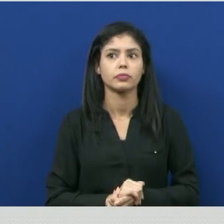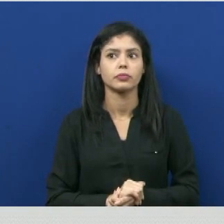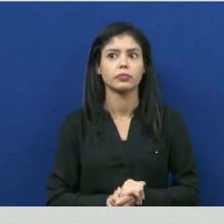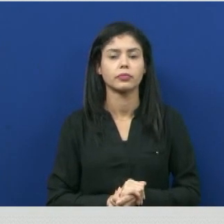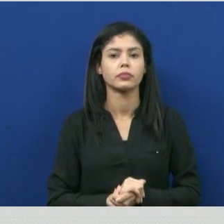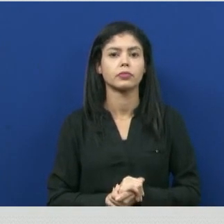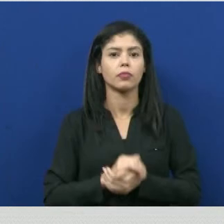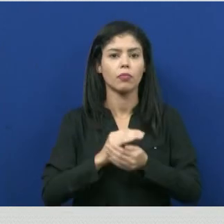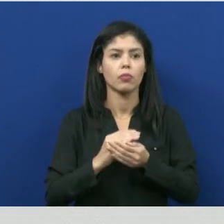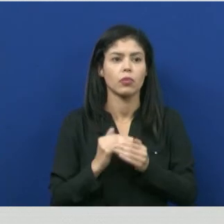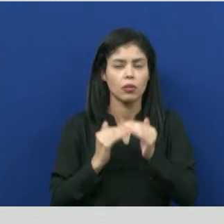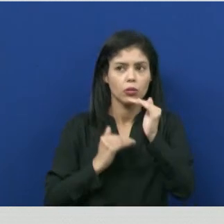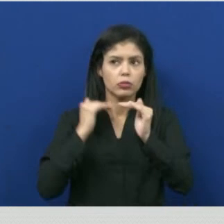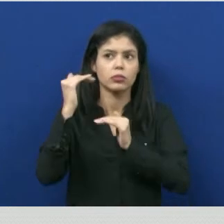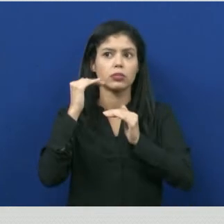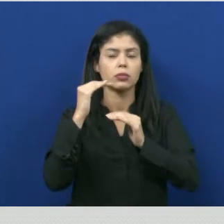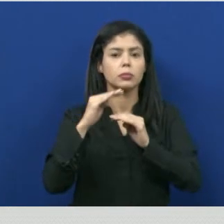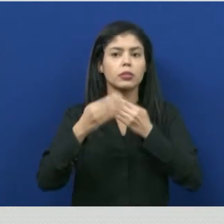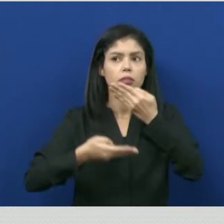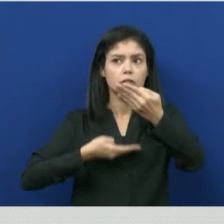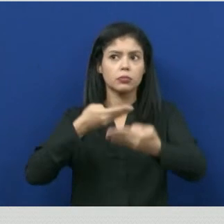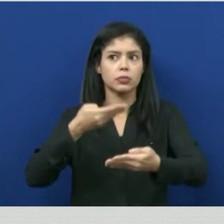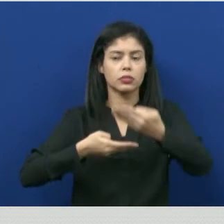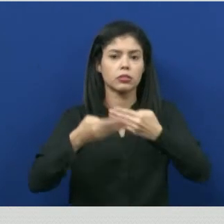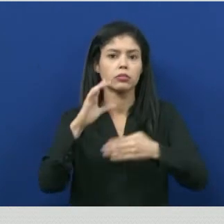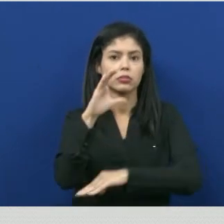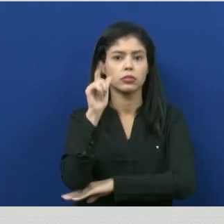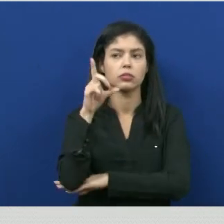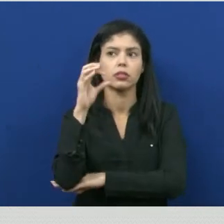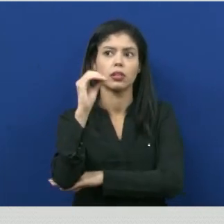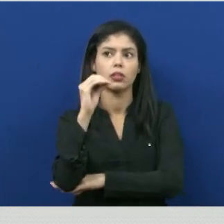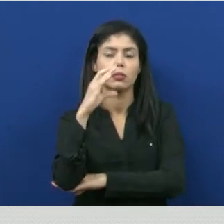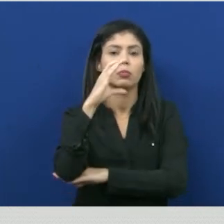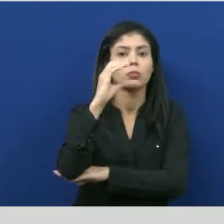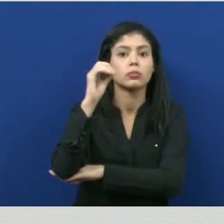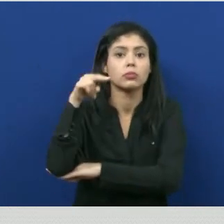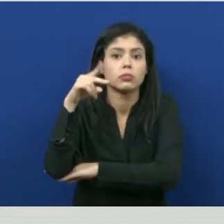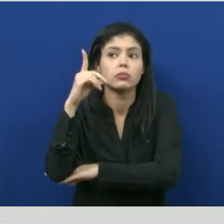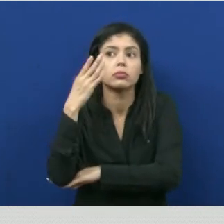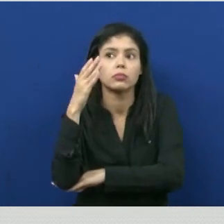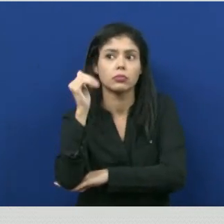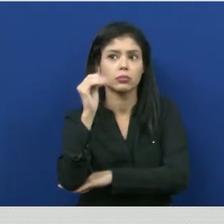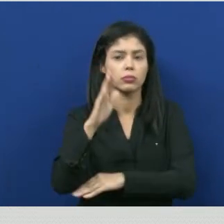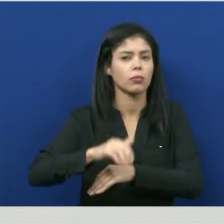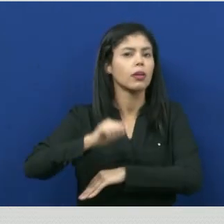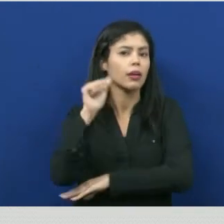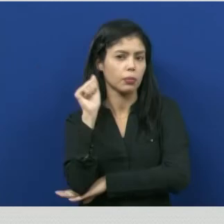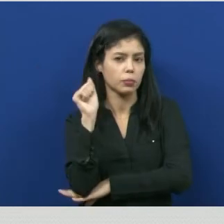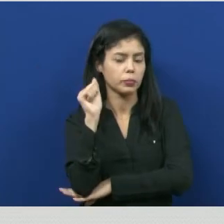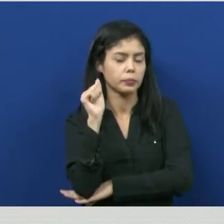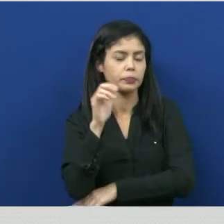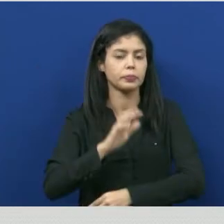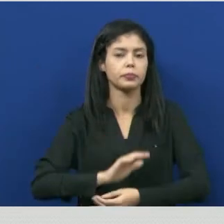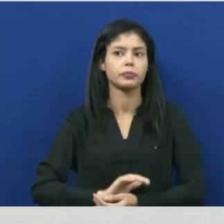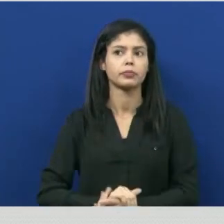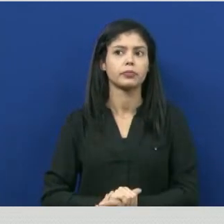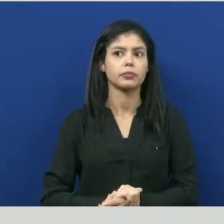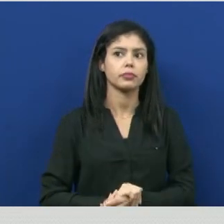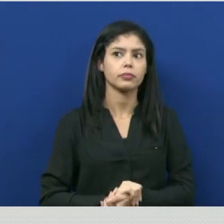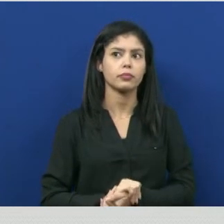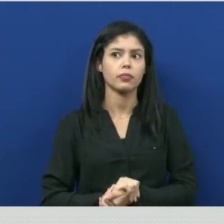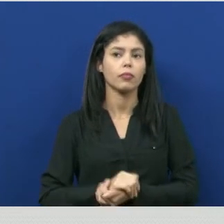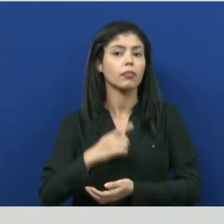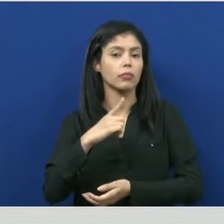Sobre a transmissão de calor por condução, é correto afirmar que, letra A,